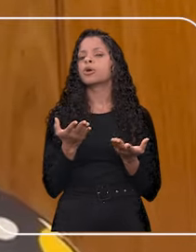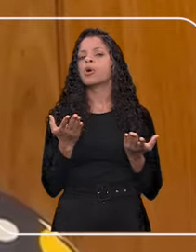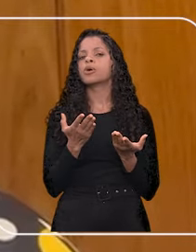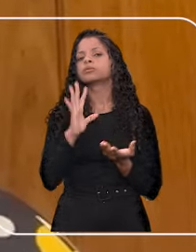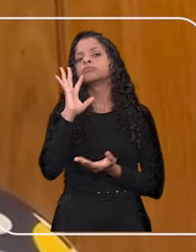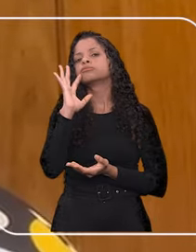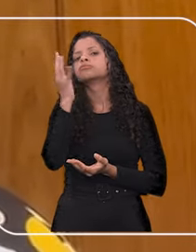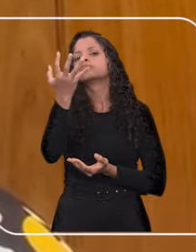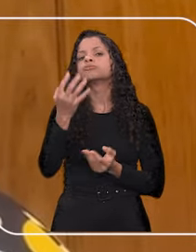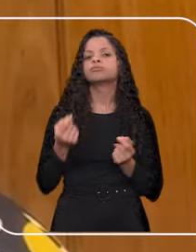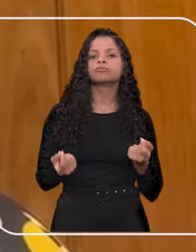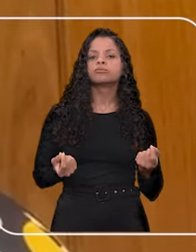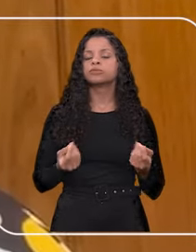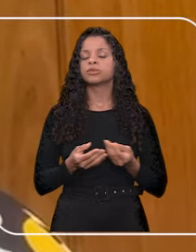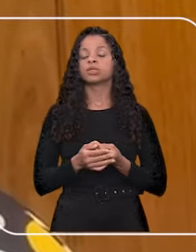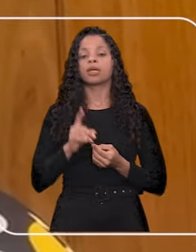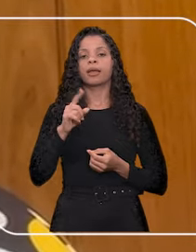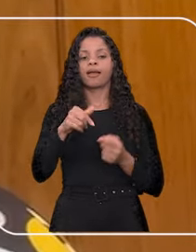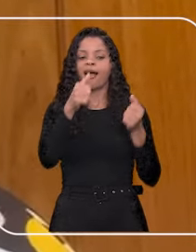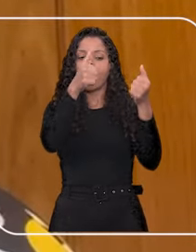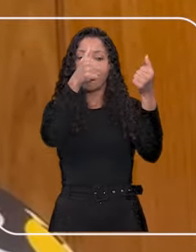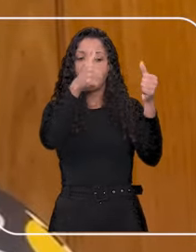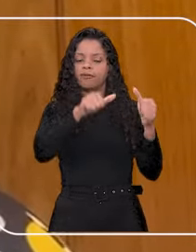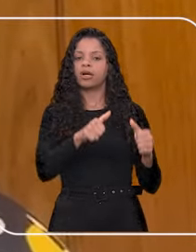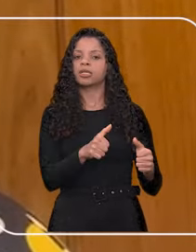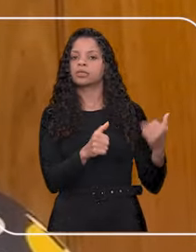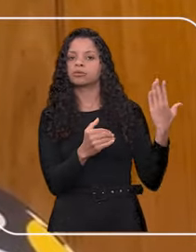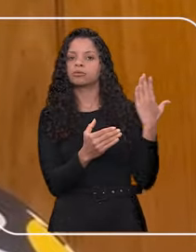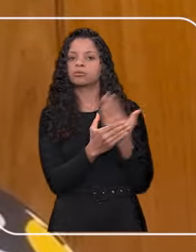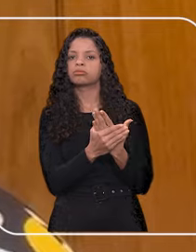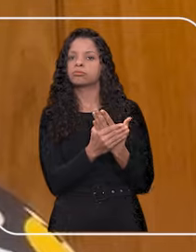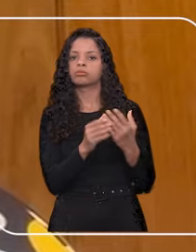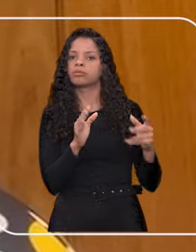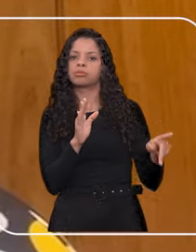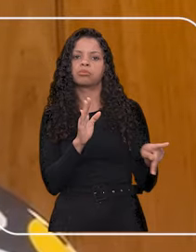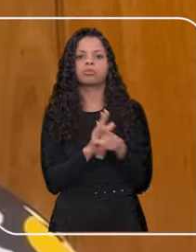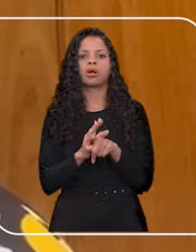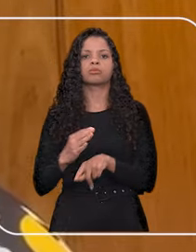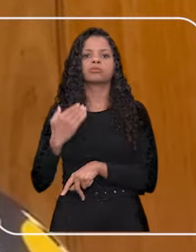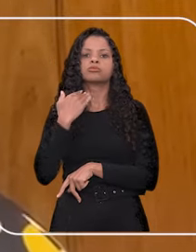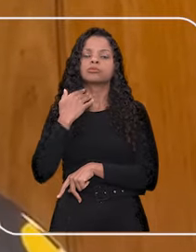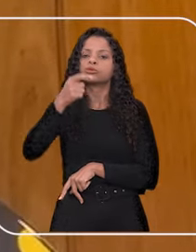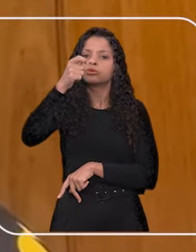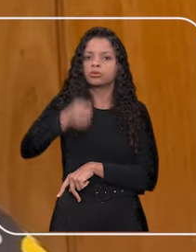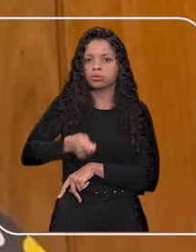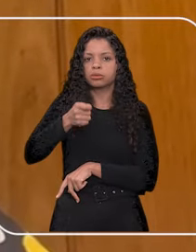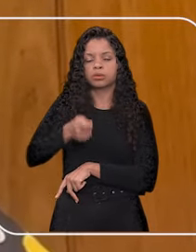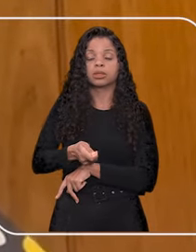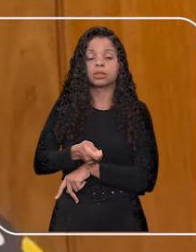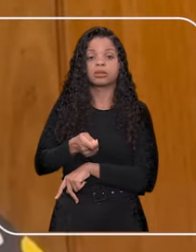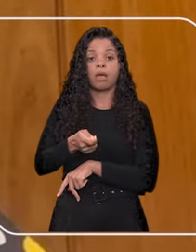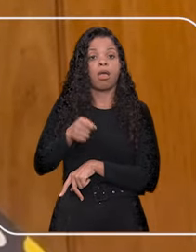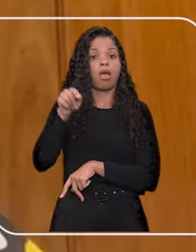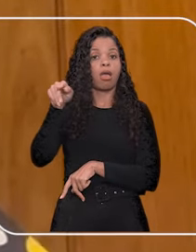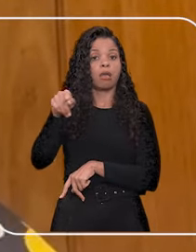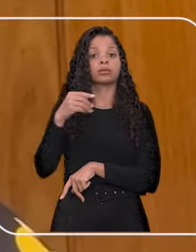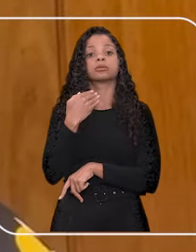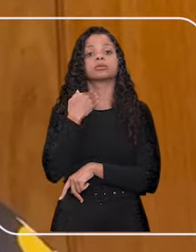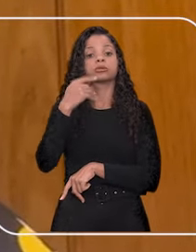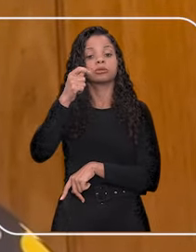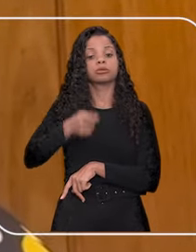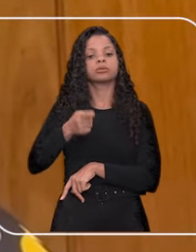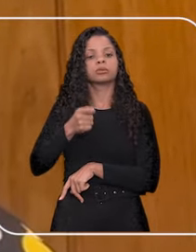definido é definido pela análise do caso concreto pelo magistrado ou pela magistrada que analisa o pedido